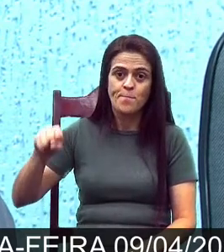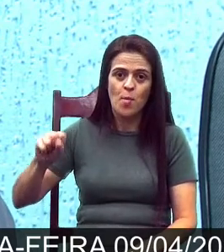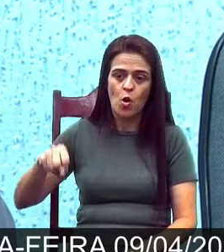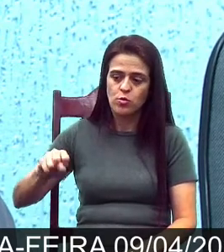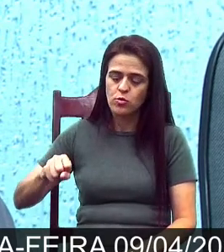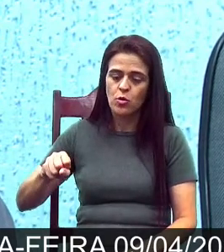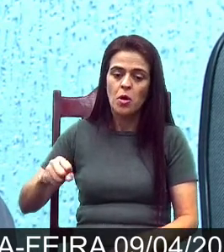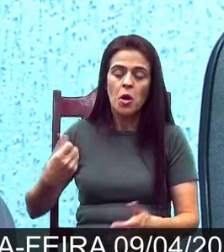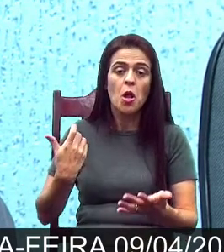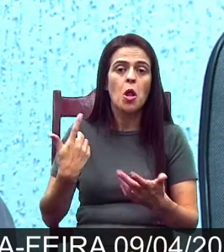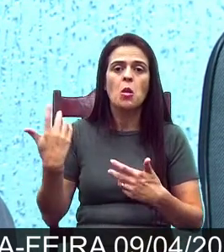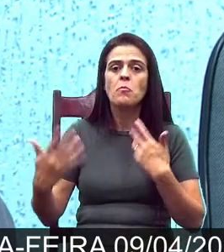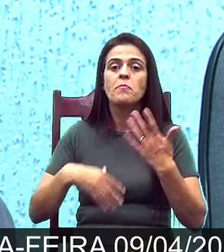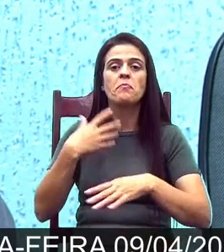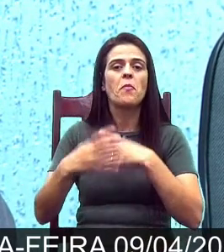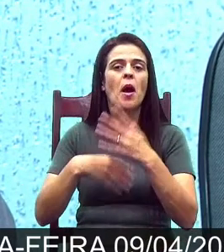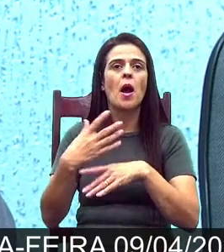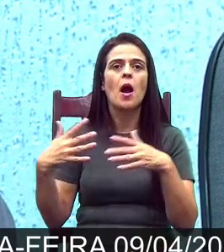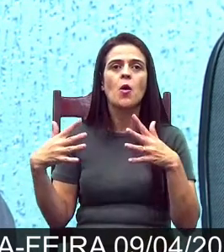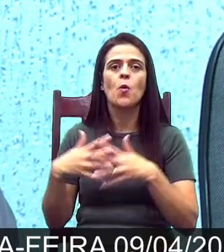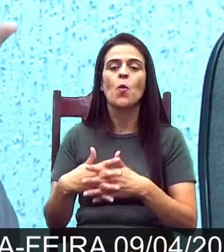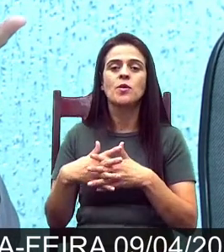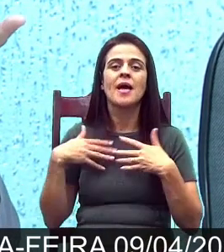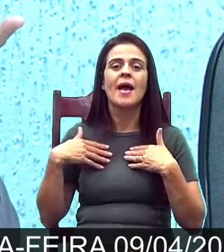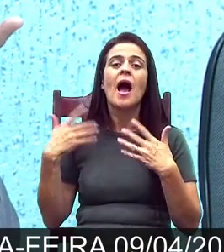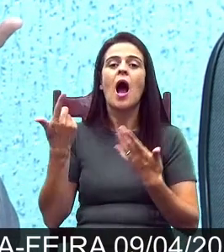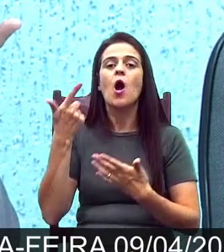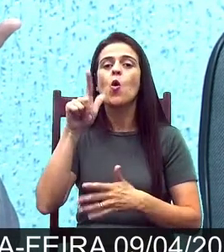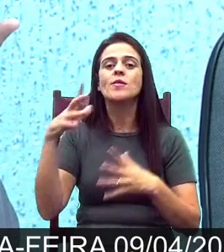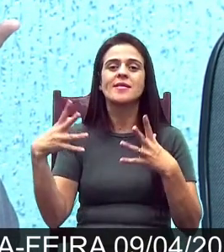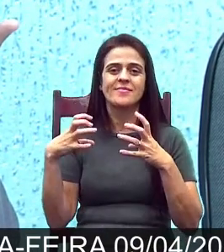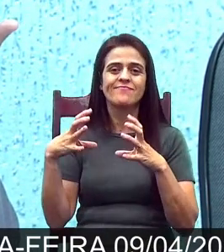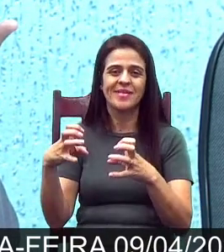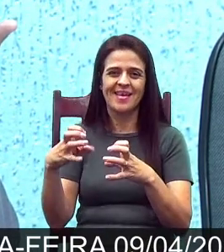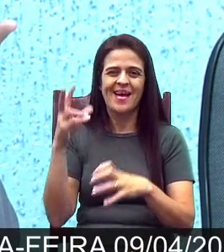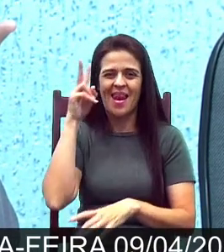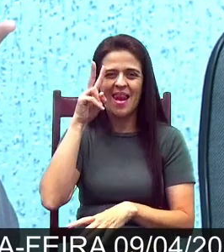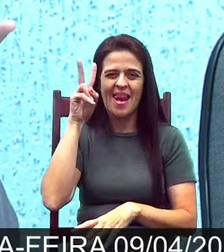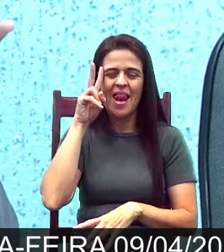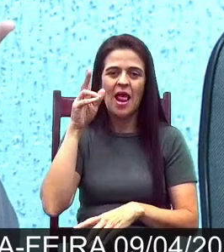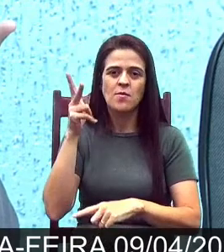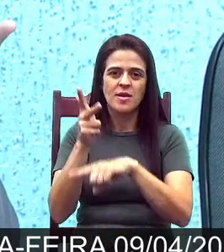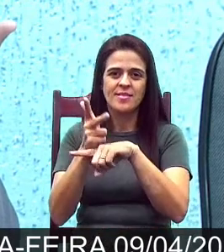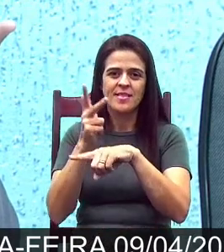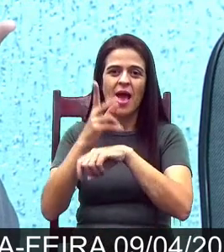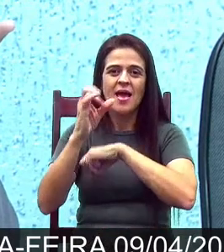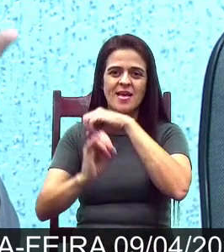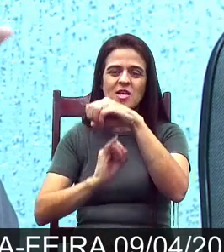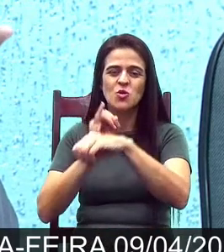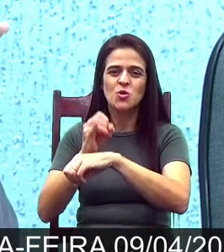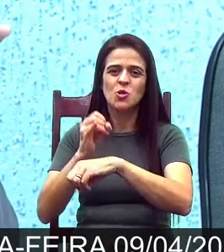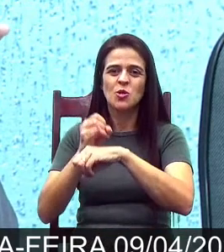carro, certo? E aí dá briga, como há pouco se viu nas redes sociais aí.